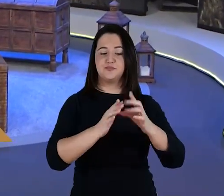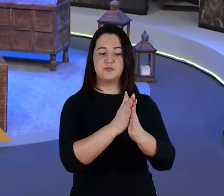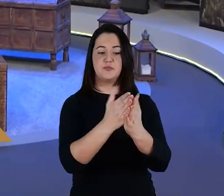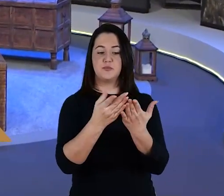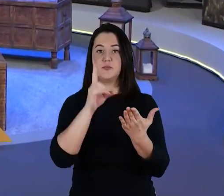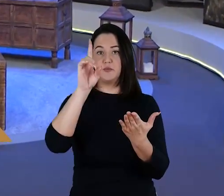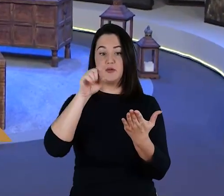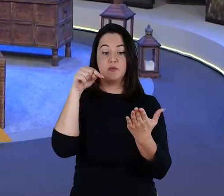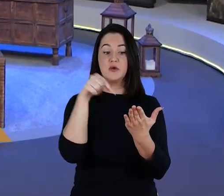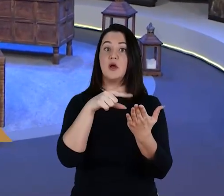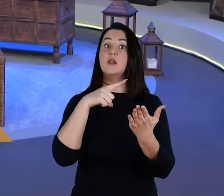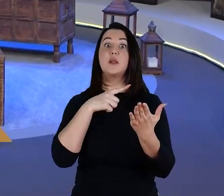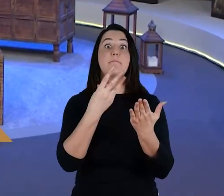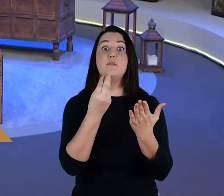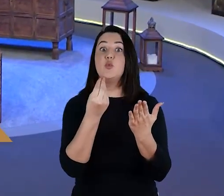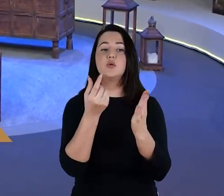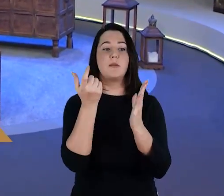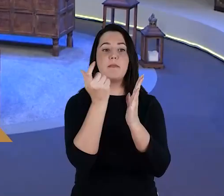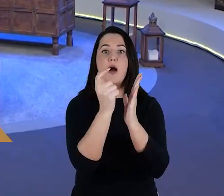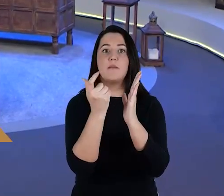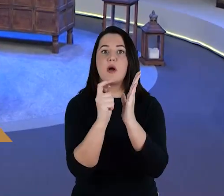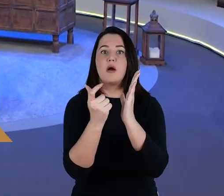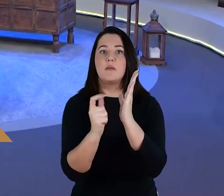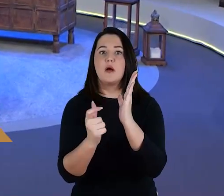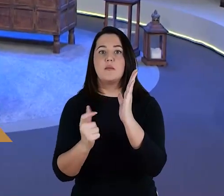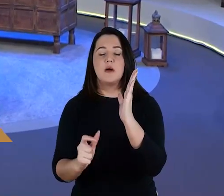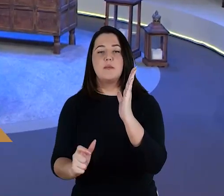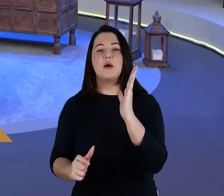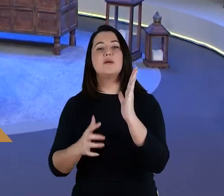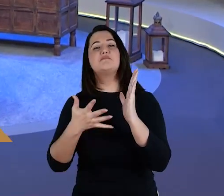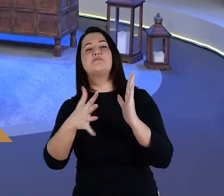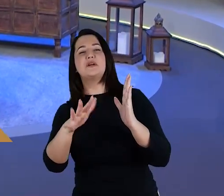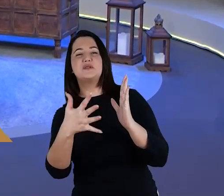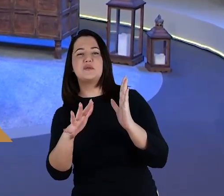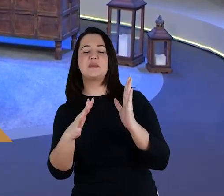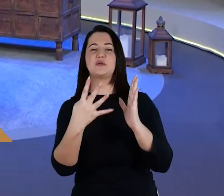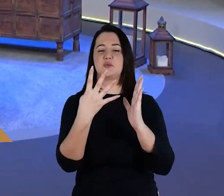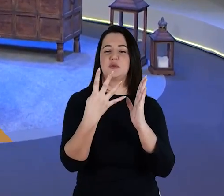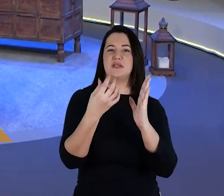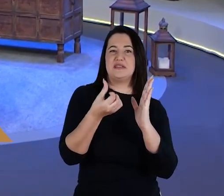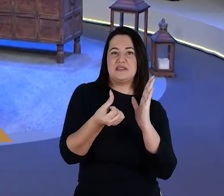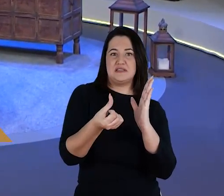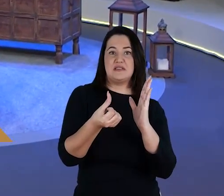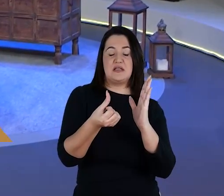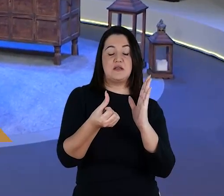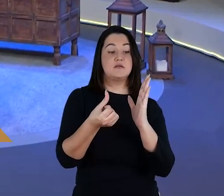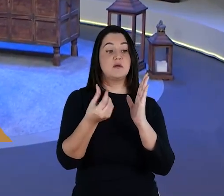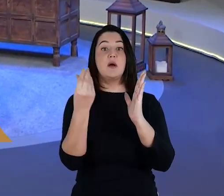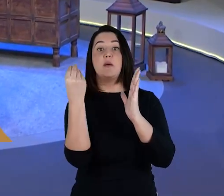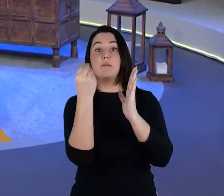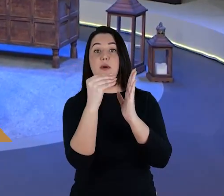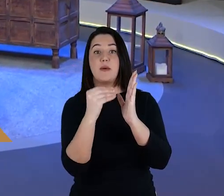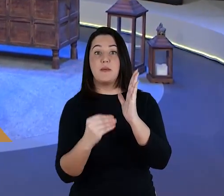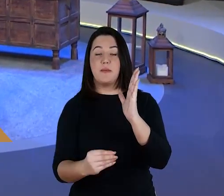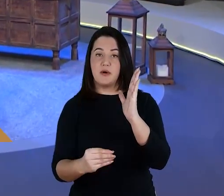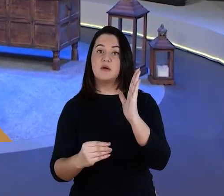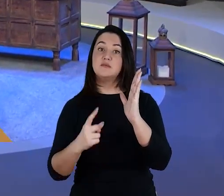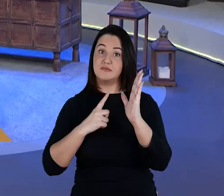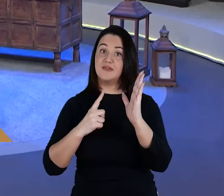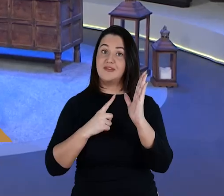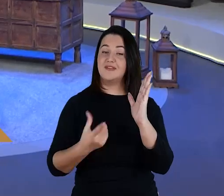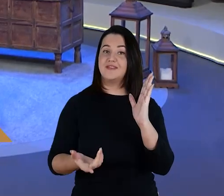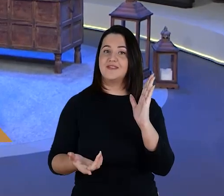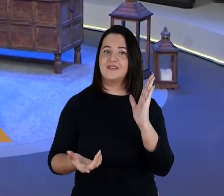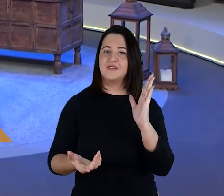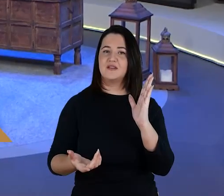aos hititas. Se você olhar, a palavra hitita aparece cerca de umas 46 vezes na versão King James, por